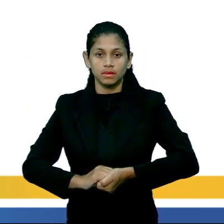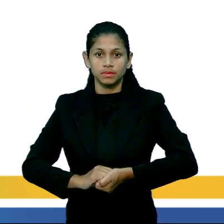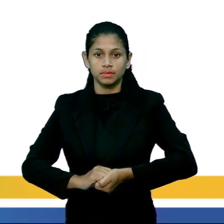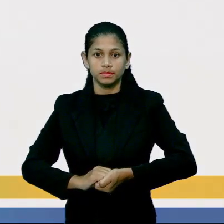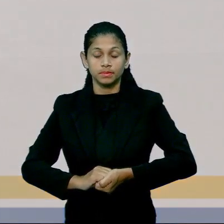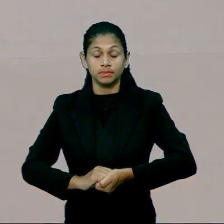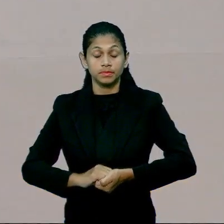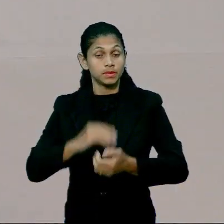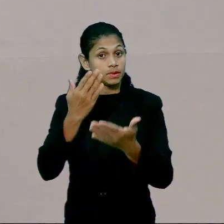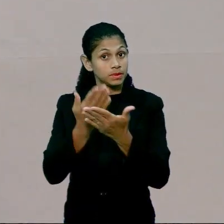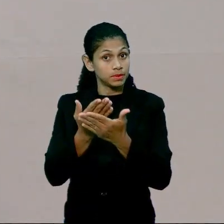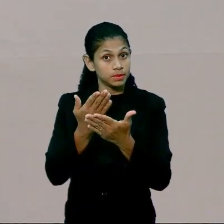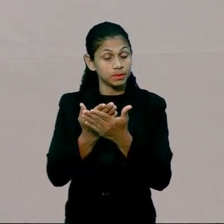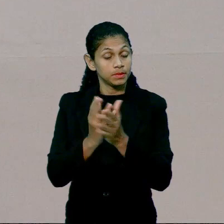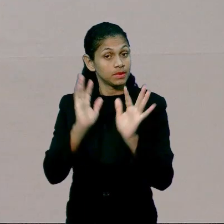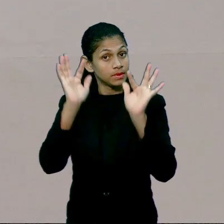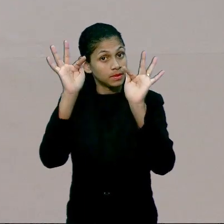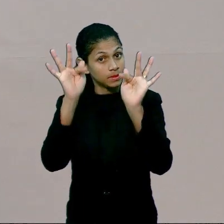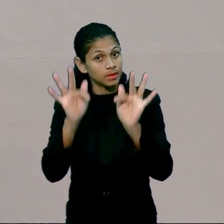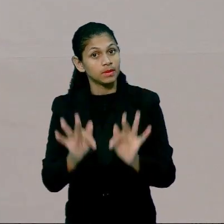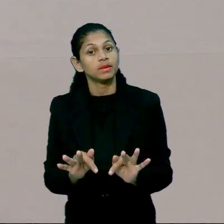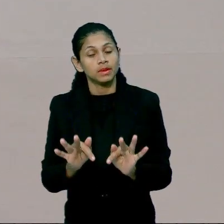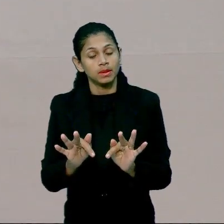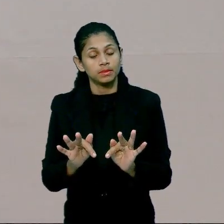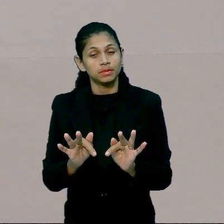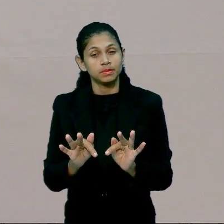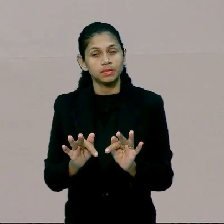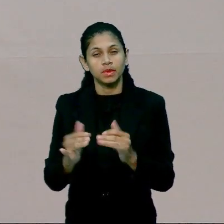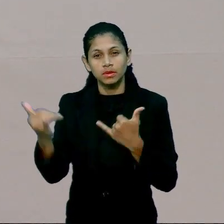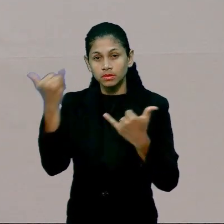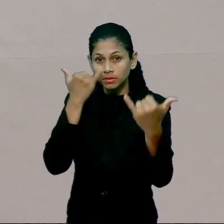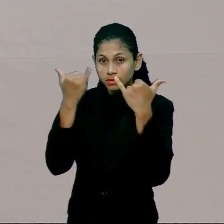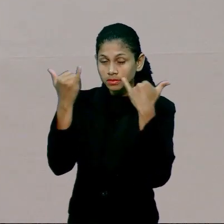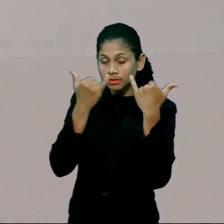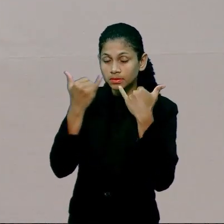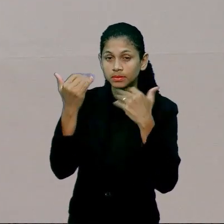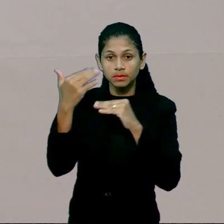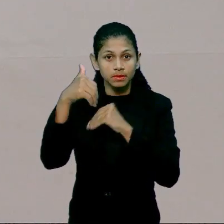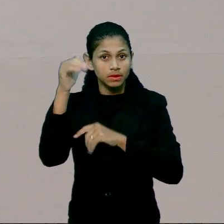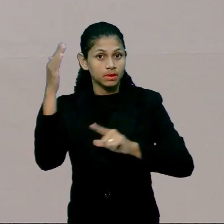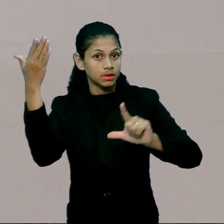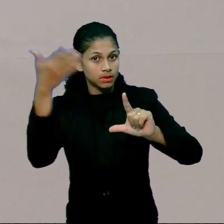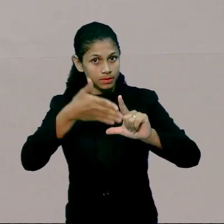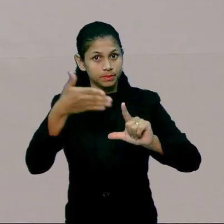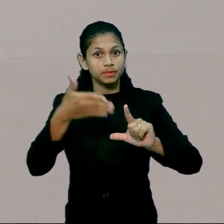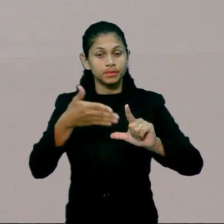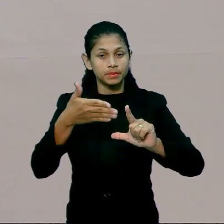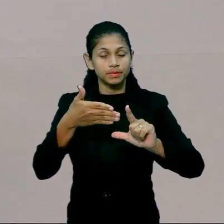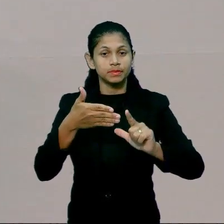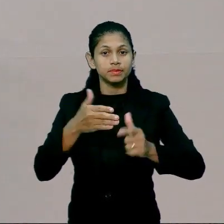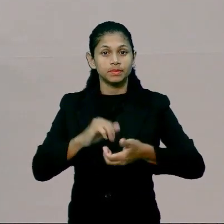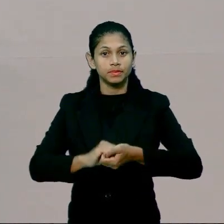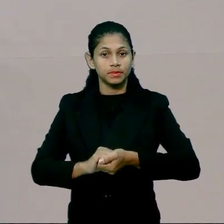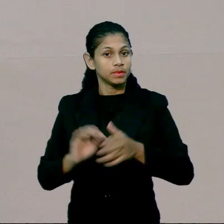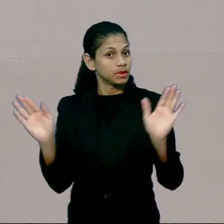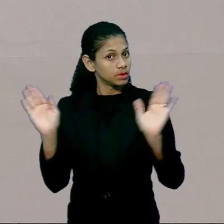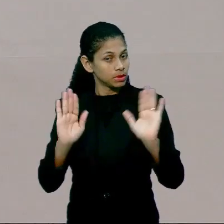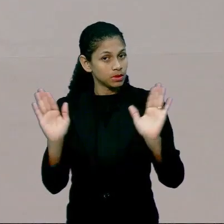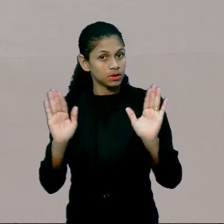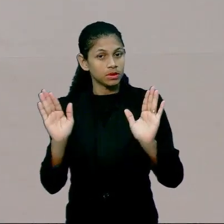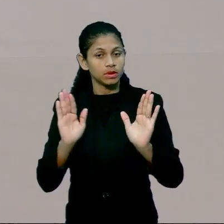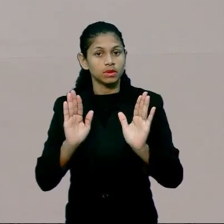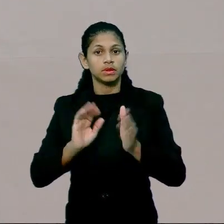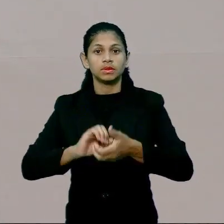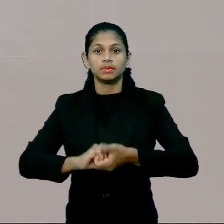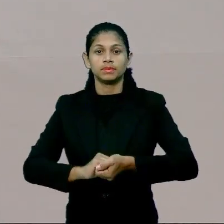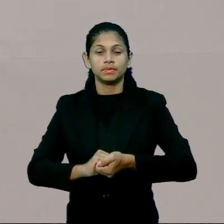A nossa aula de hoje está sendo finalizada. Para mais informações, acesse a nossa plataforma, ok? Bye bye, see you